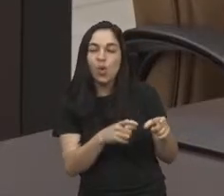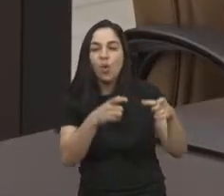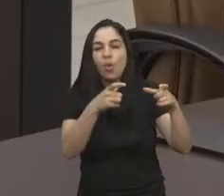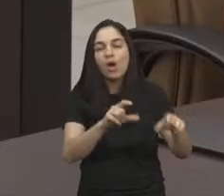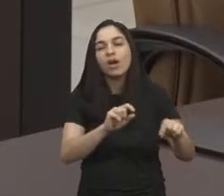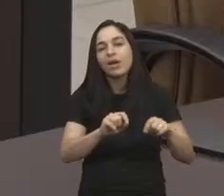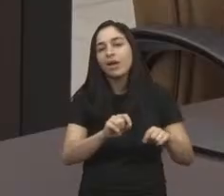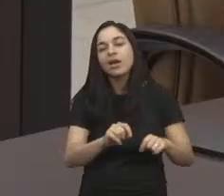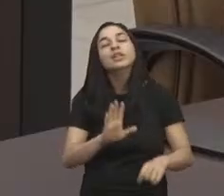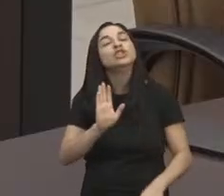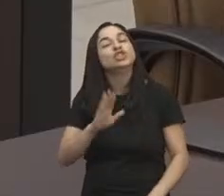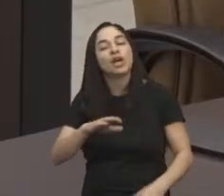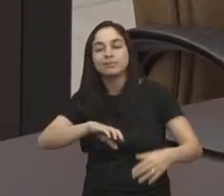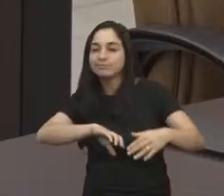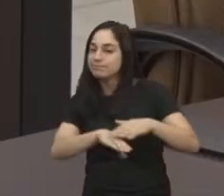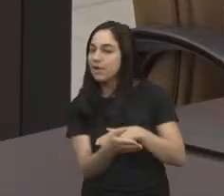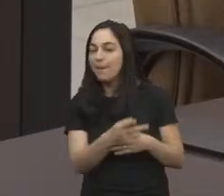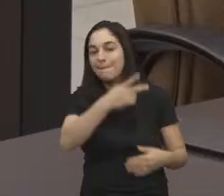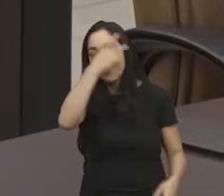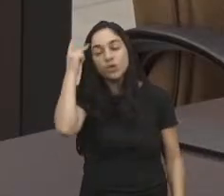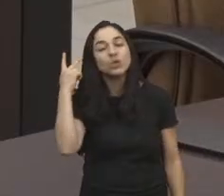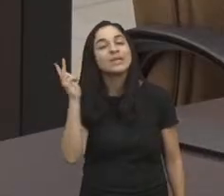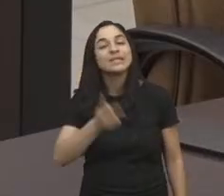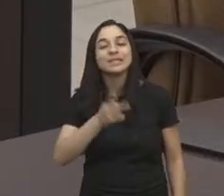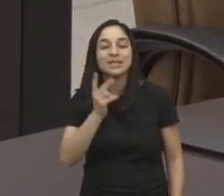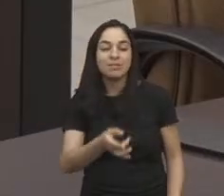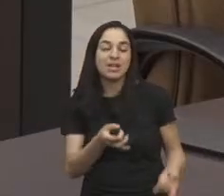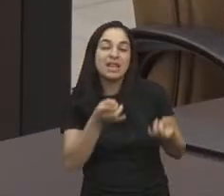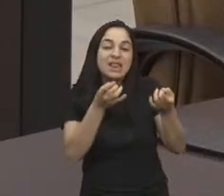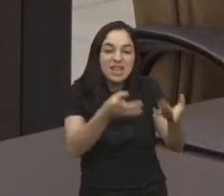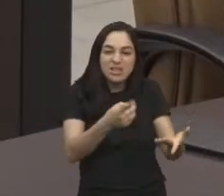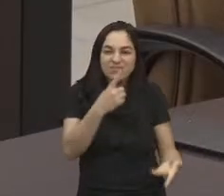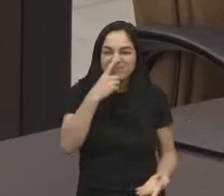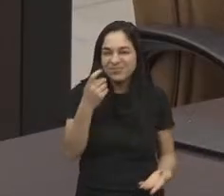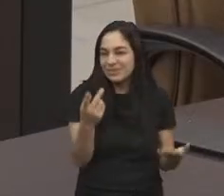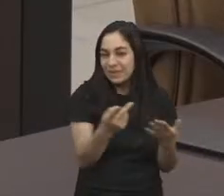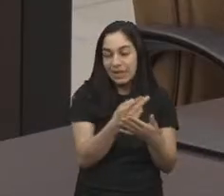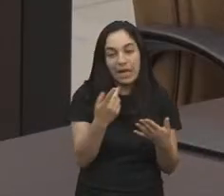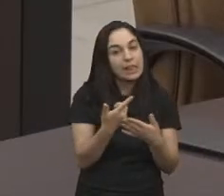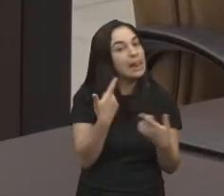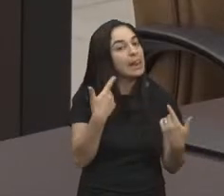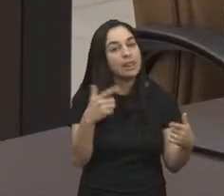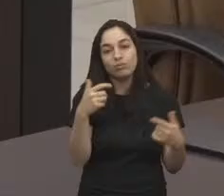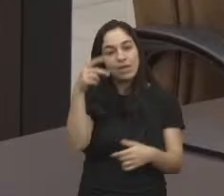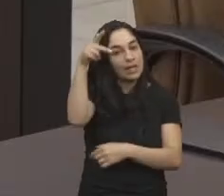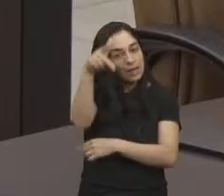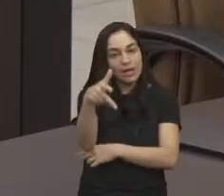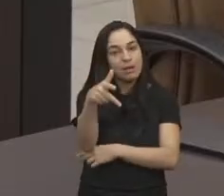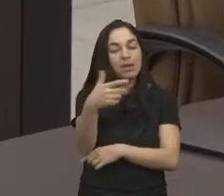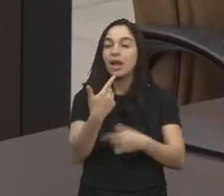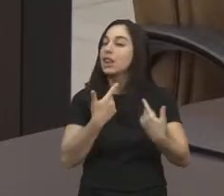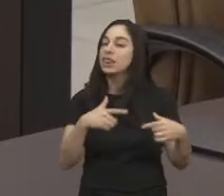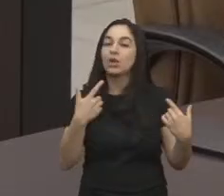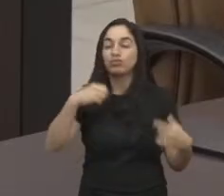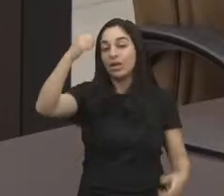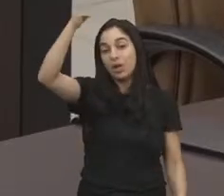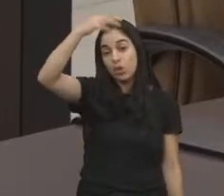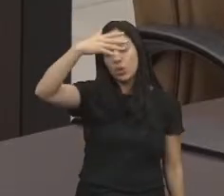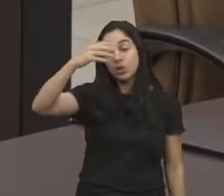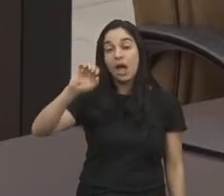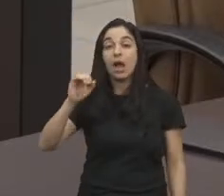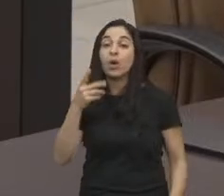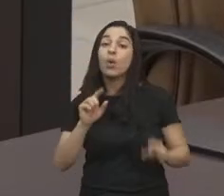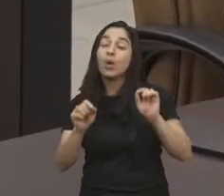que, infelizmente, a gente não temos câmeras para registrar do COI, não temos iluminação, descartes são feitos geralmente a